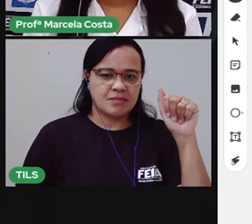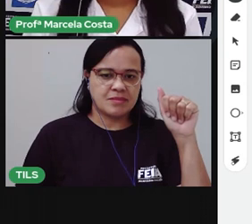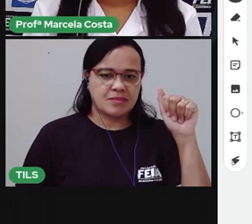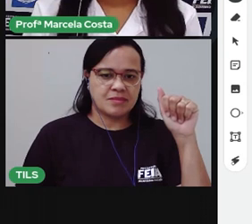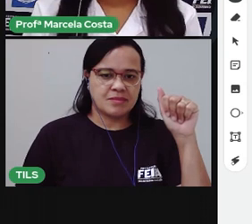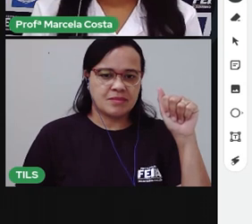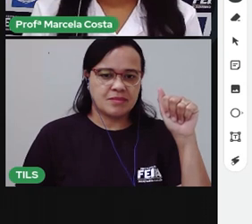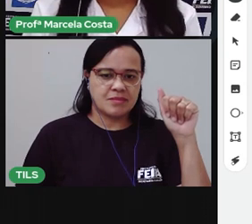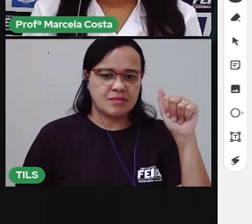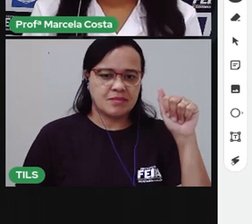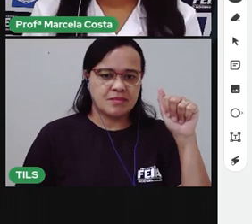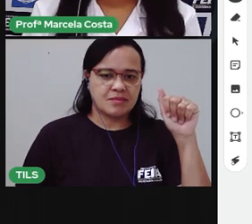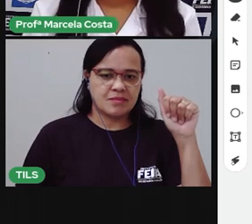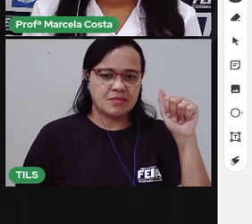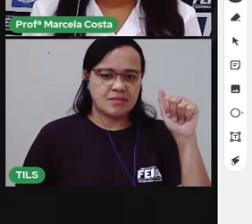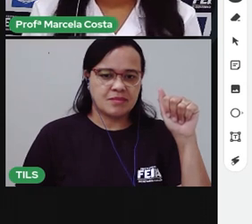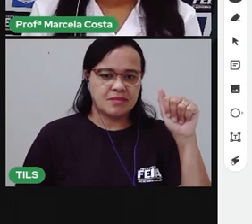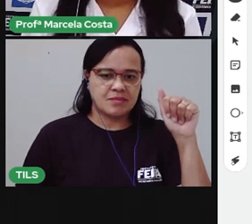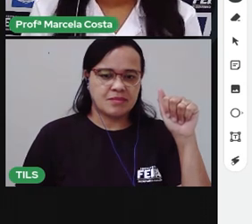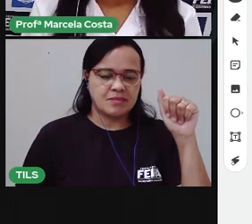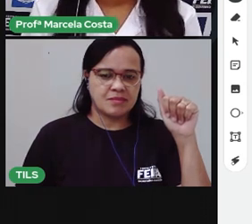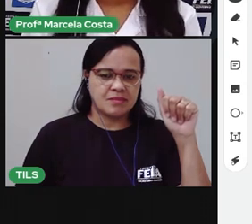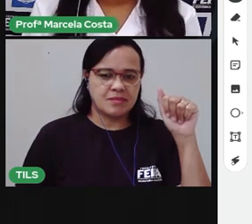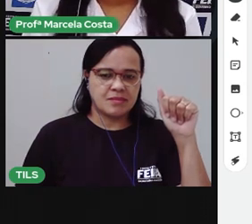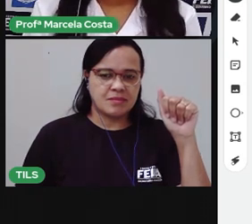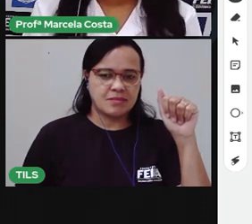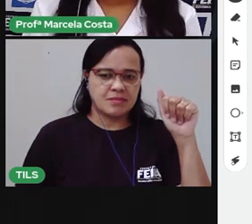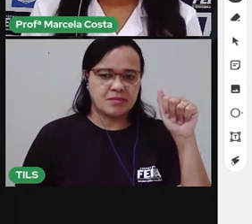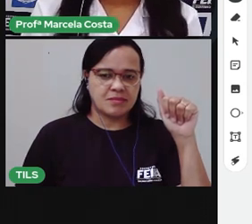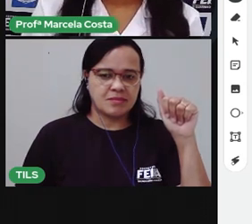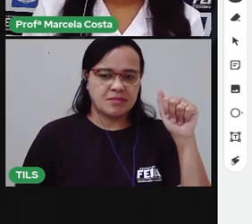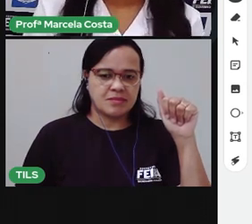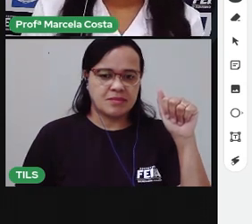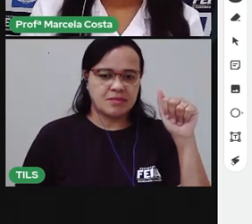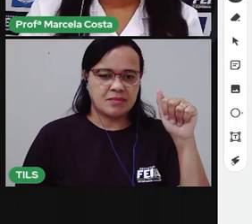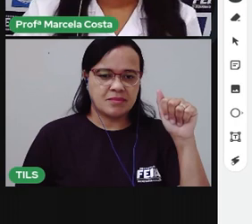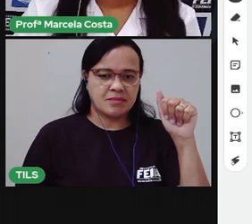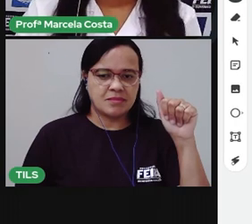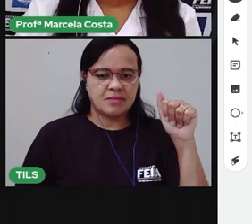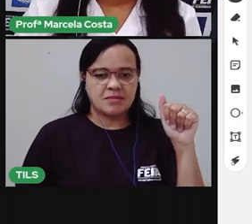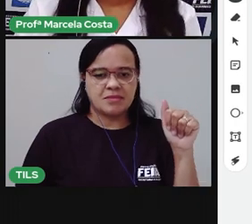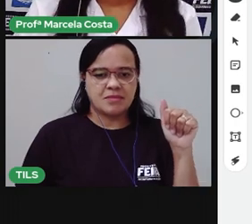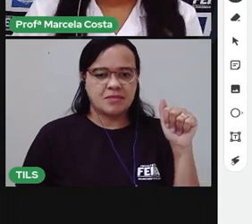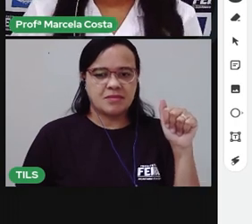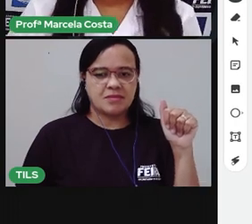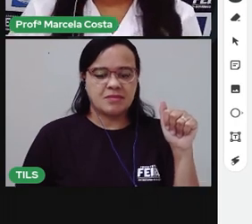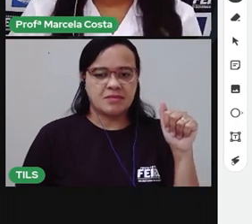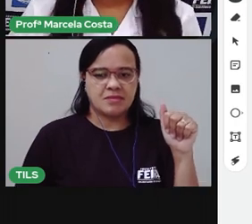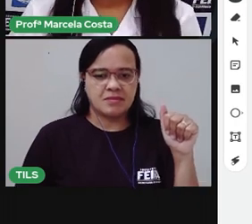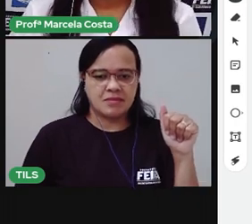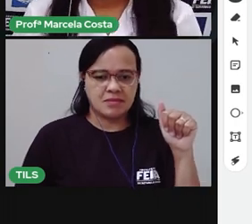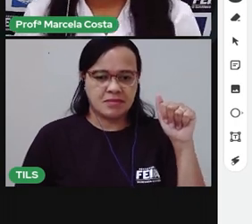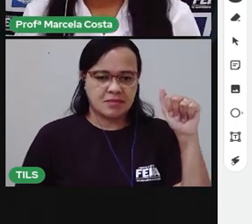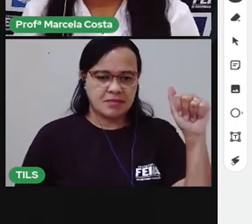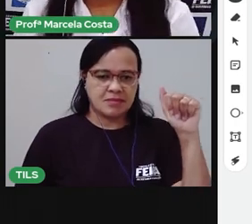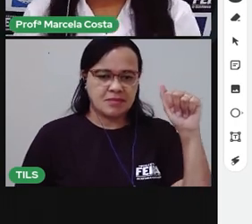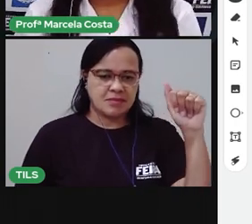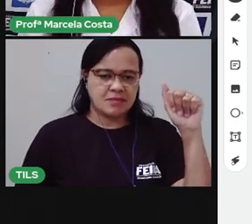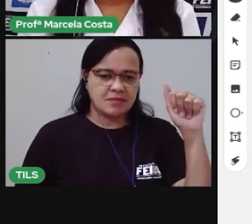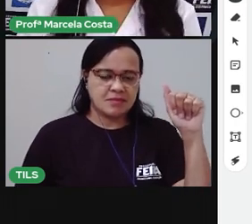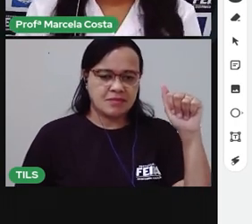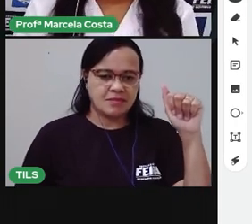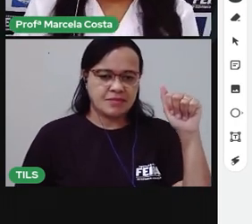Se desse para baixo Trace no meio a letra